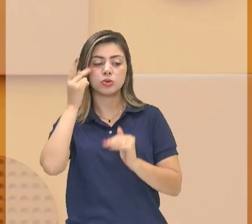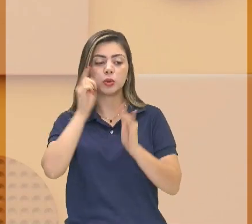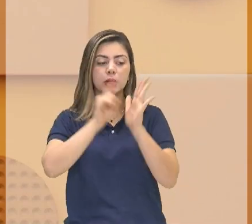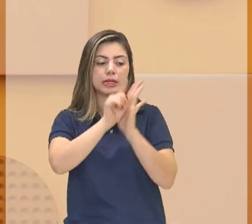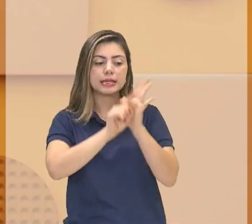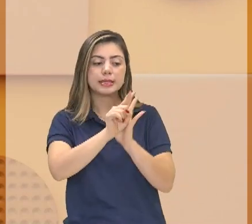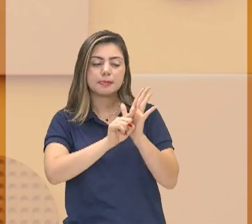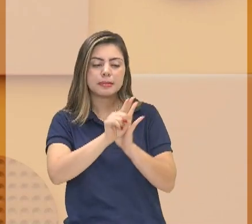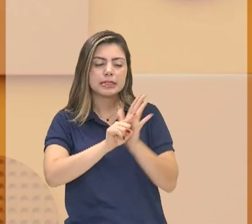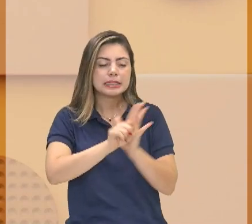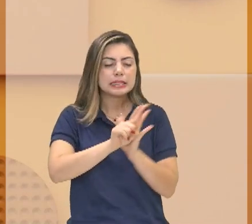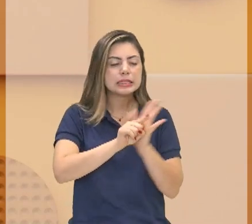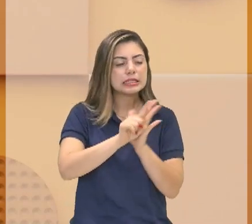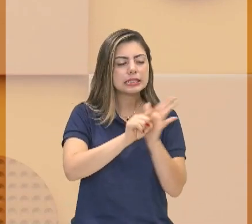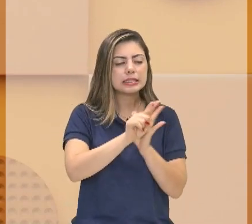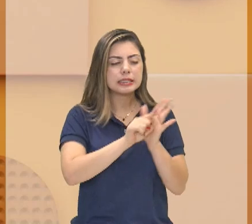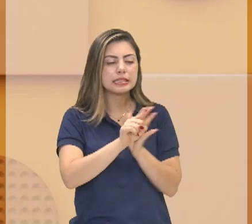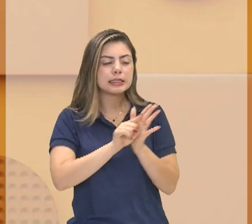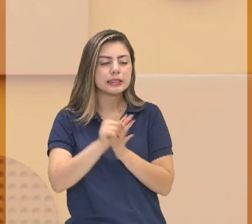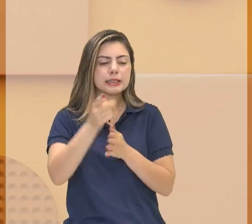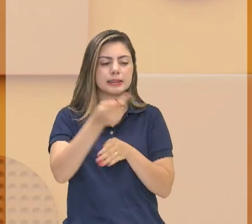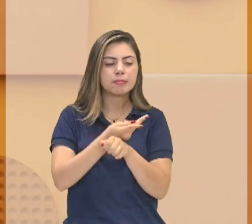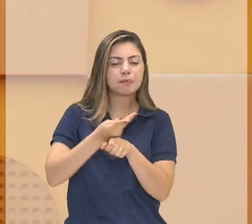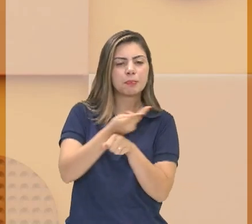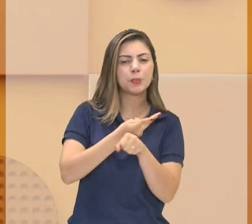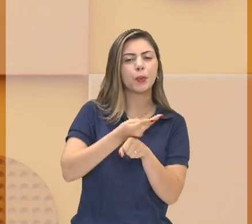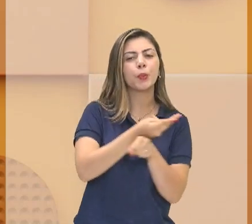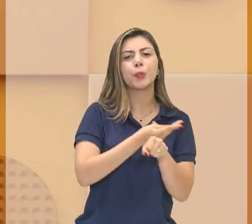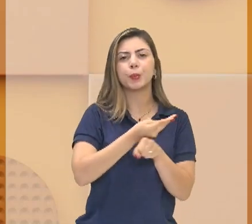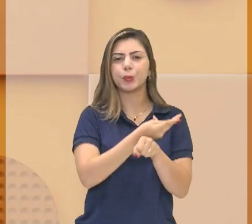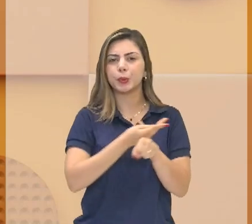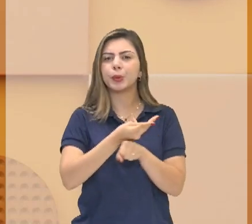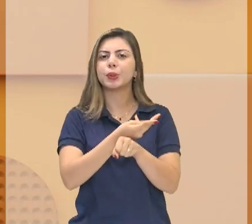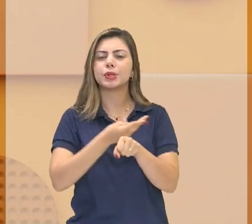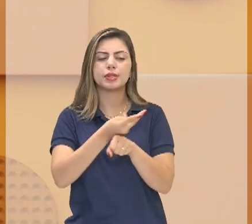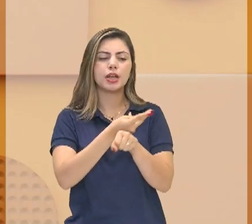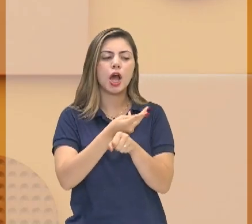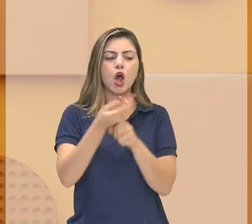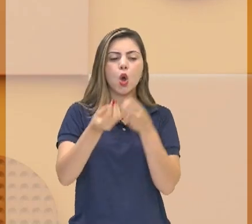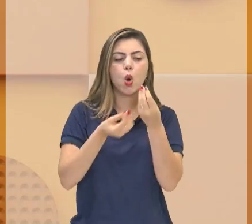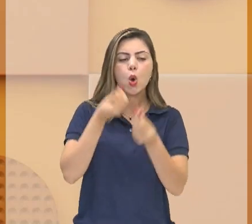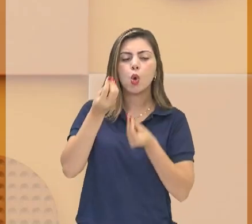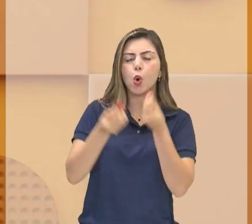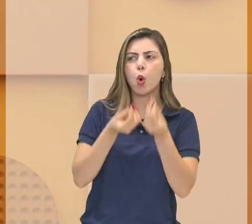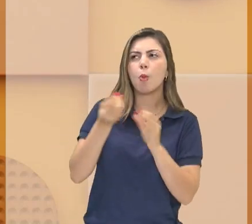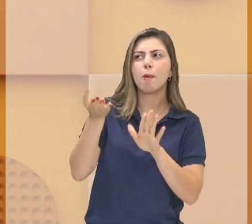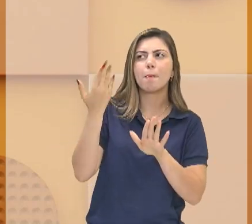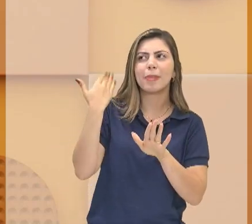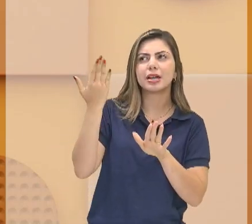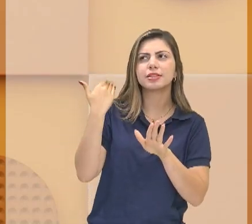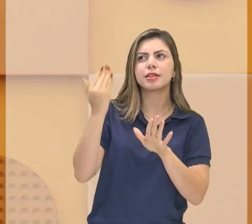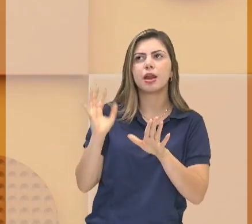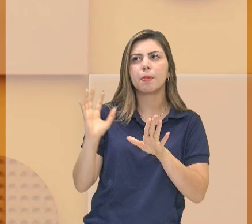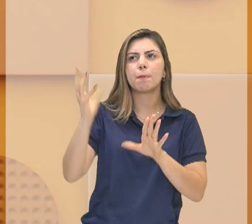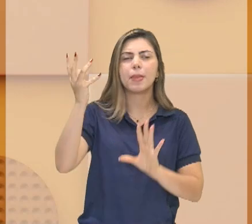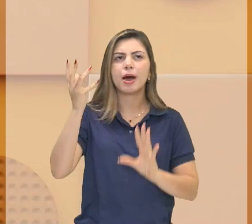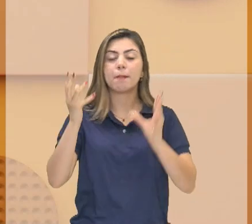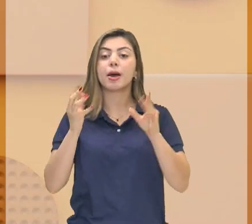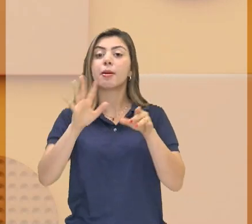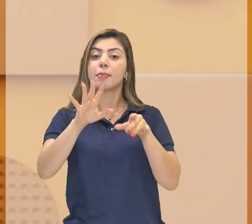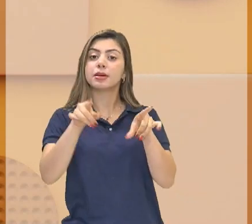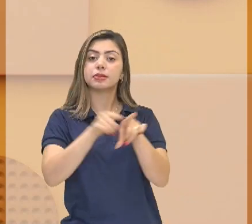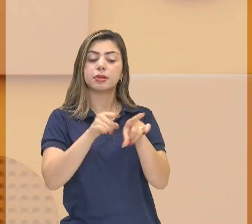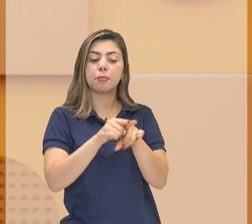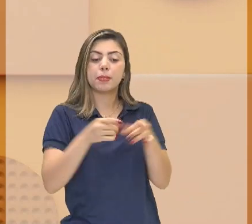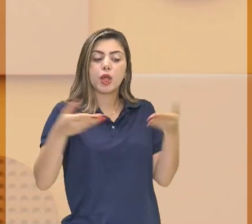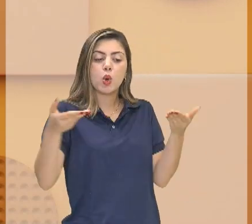se debruça, né, ele tenta compreender o passado e também o presente